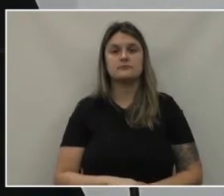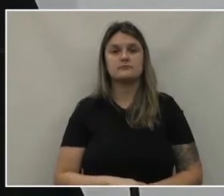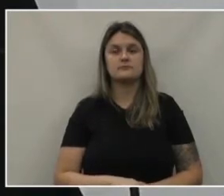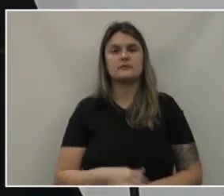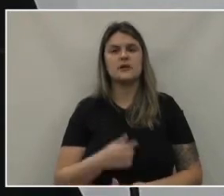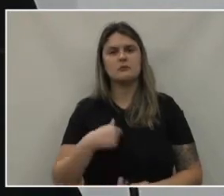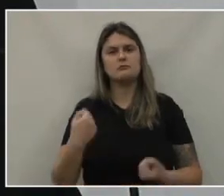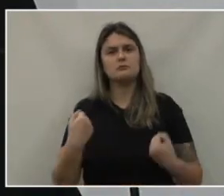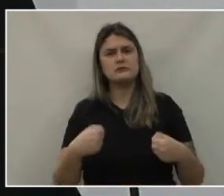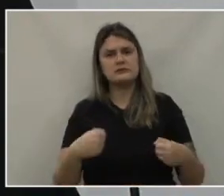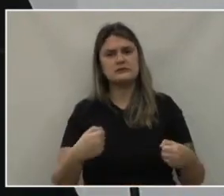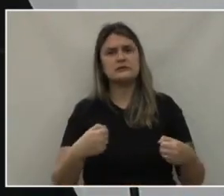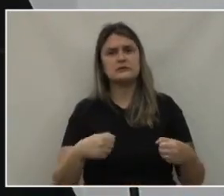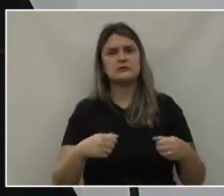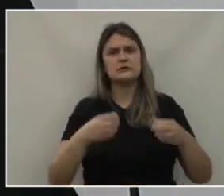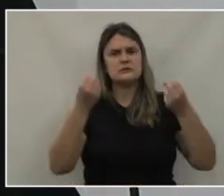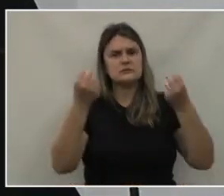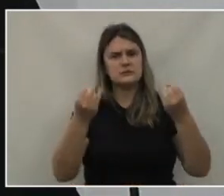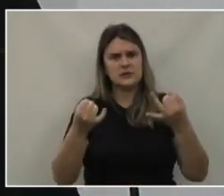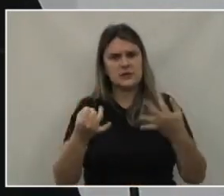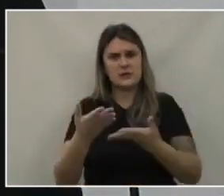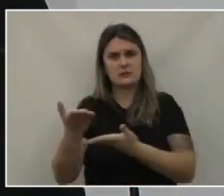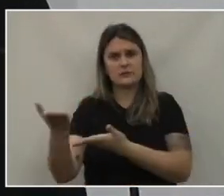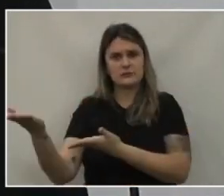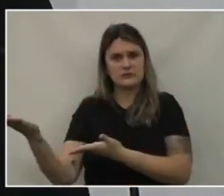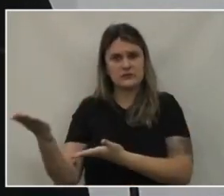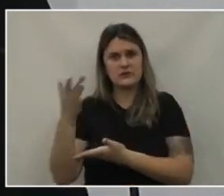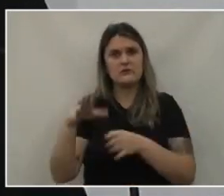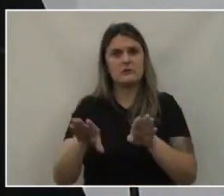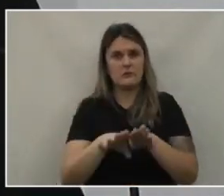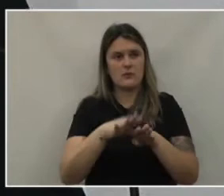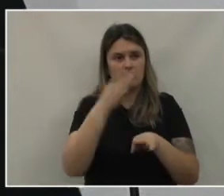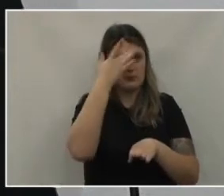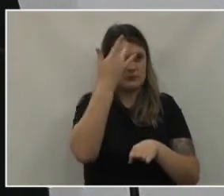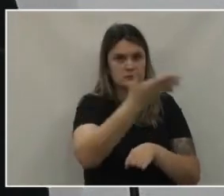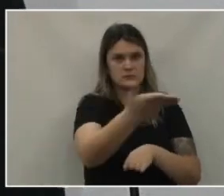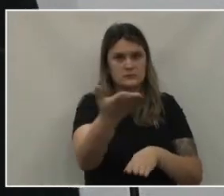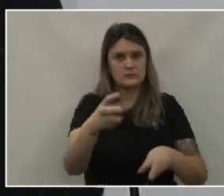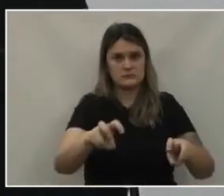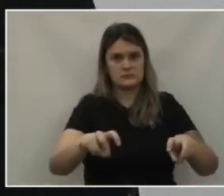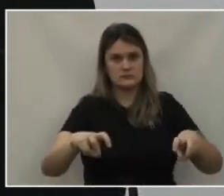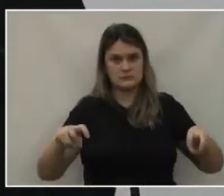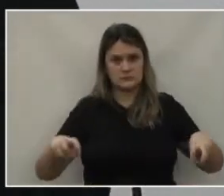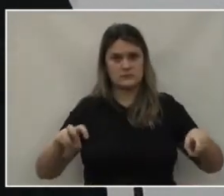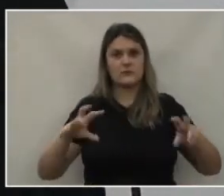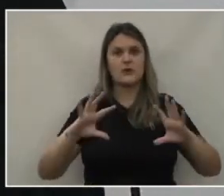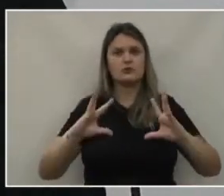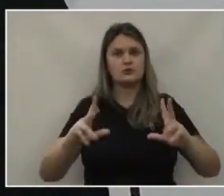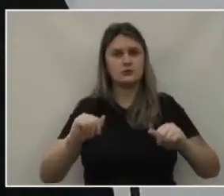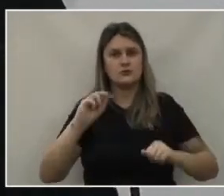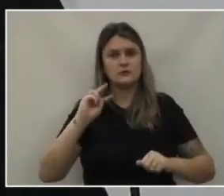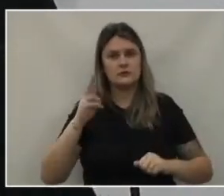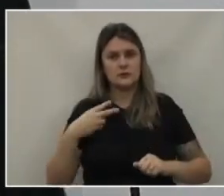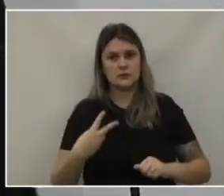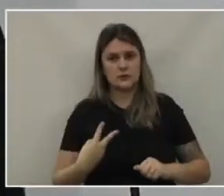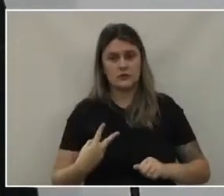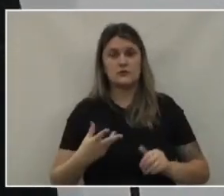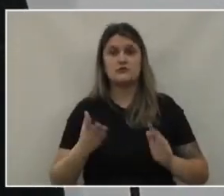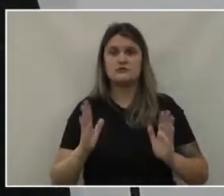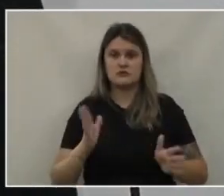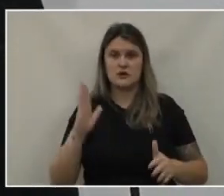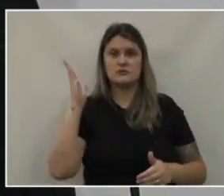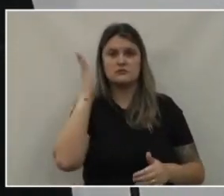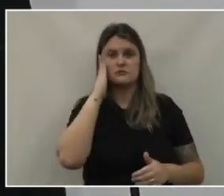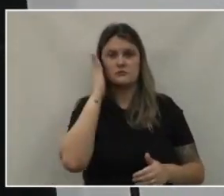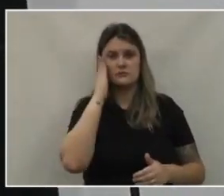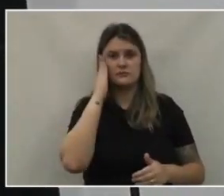eu preciso levar ao conhecimento dos senhores do município, também aos vereadores. Os vereadores já estão